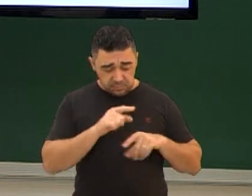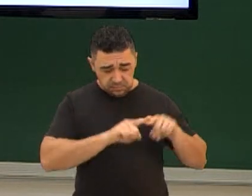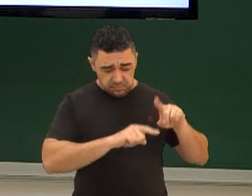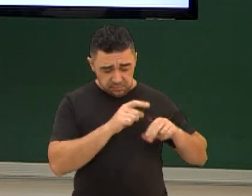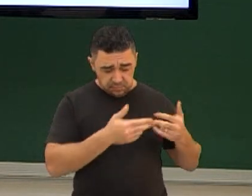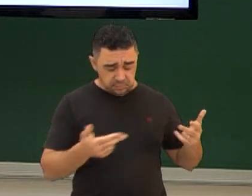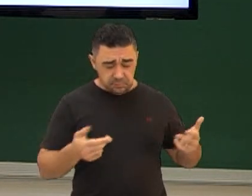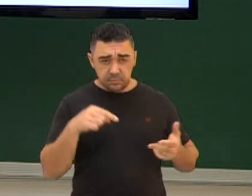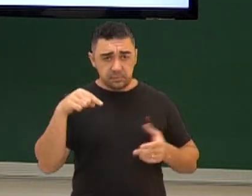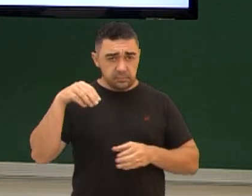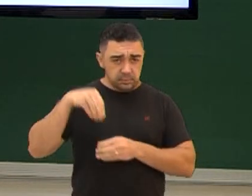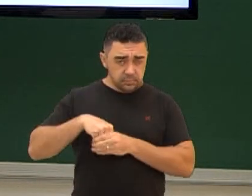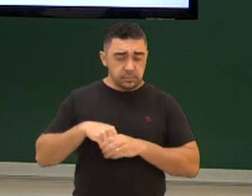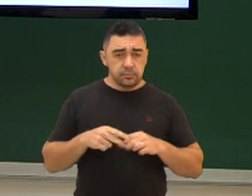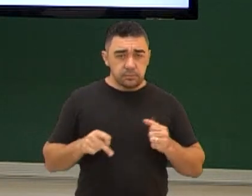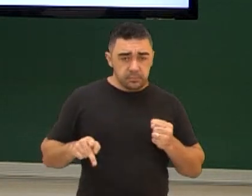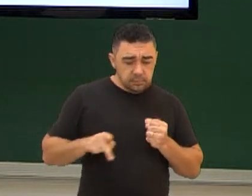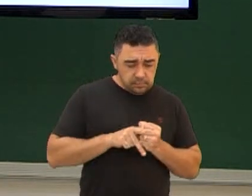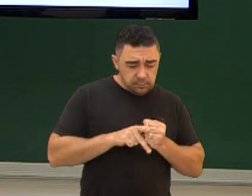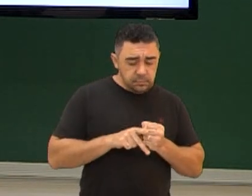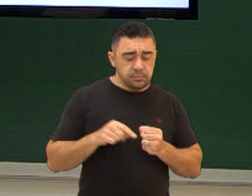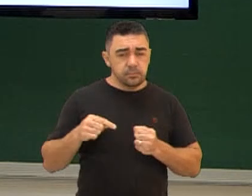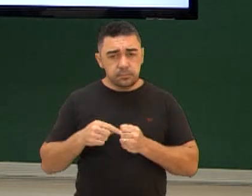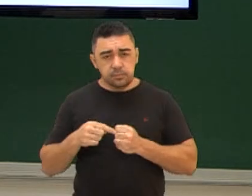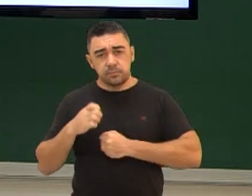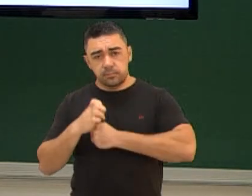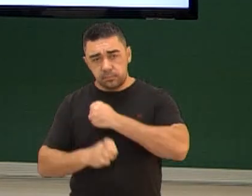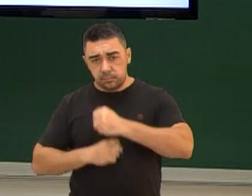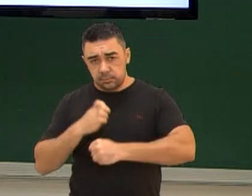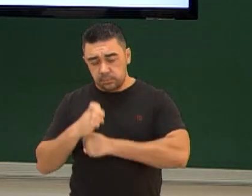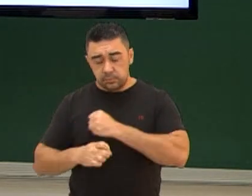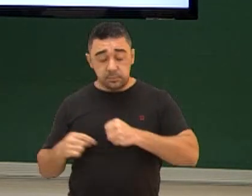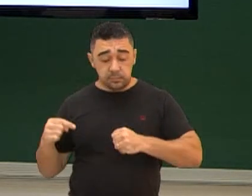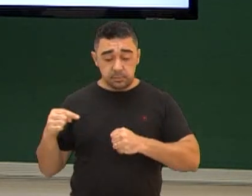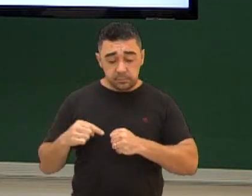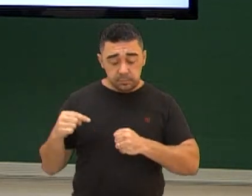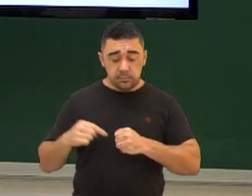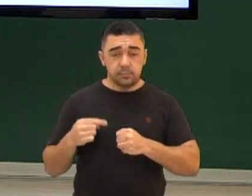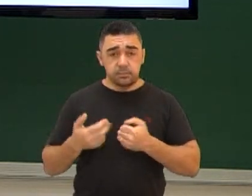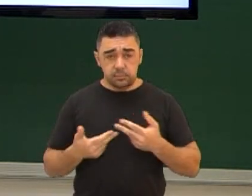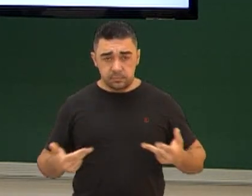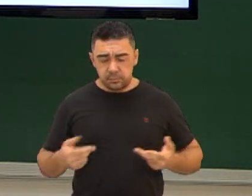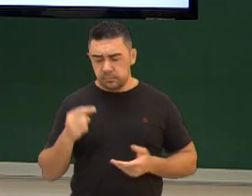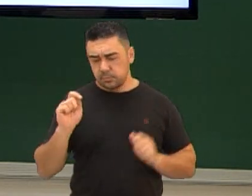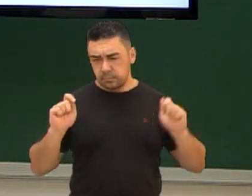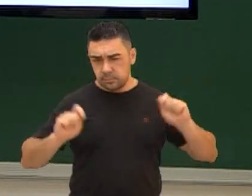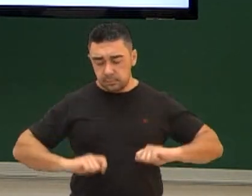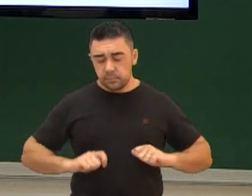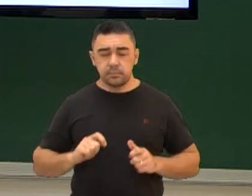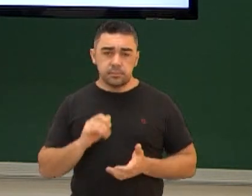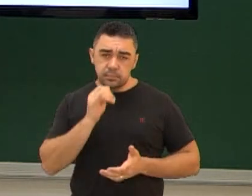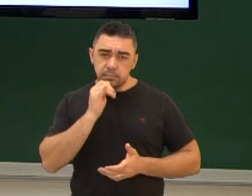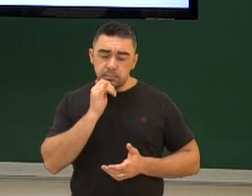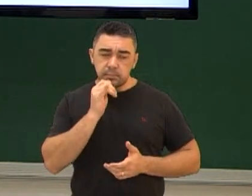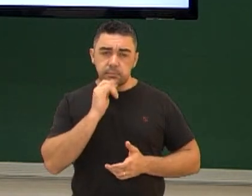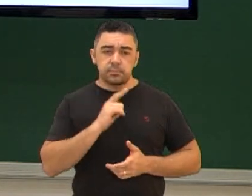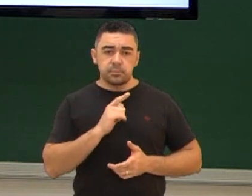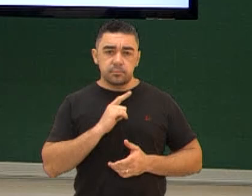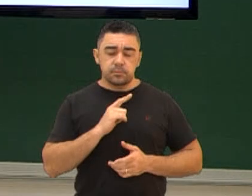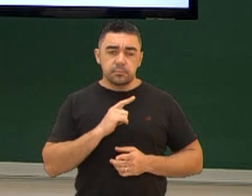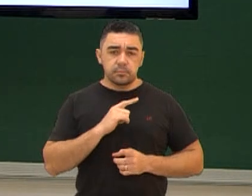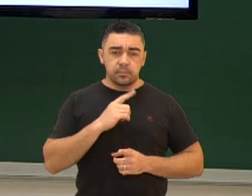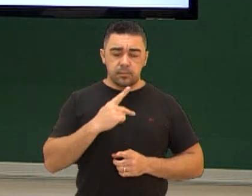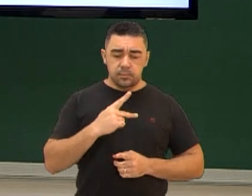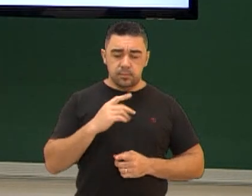de prótons e concentrações de elétrons. Nessas concentrações, eu posso ter uma polaridade.